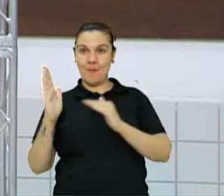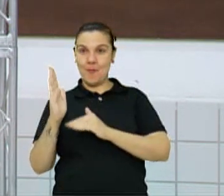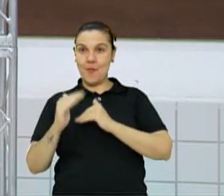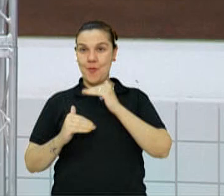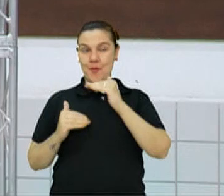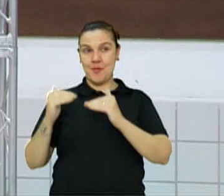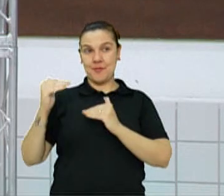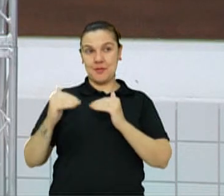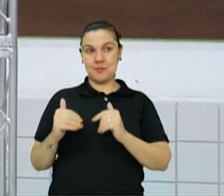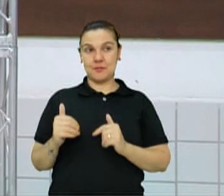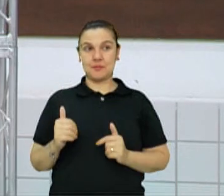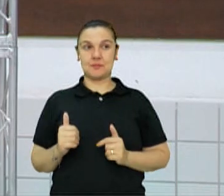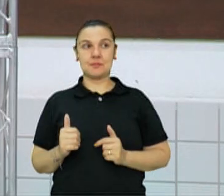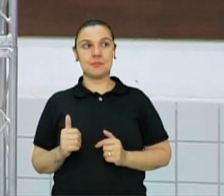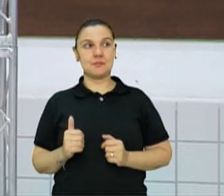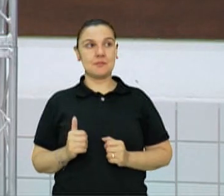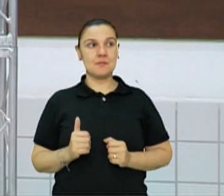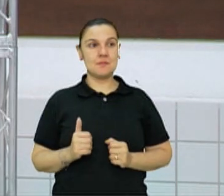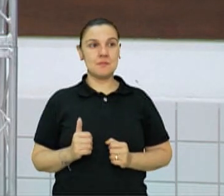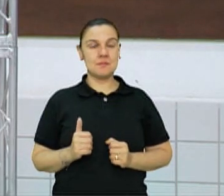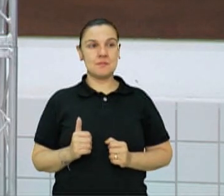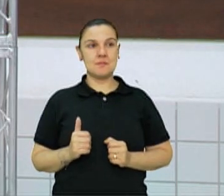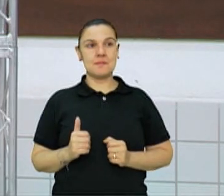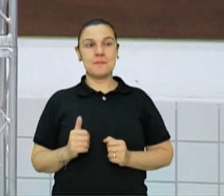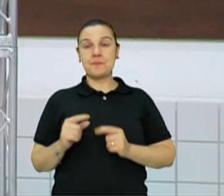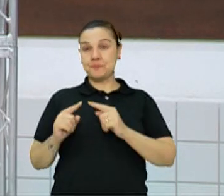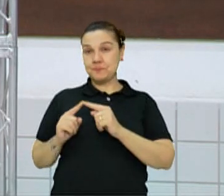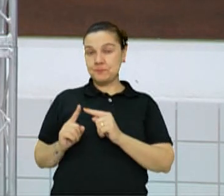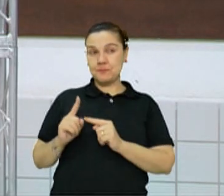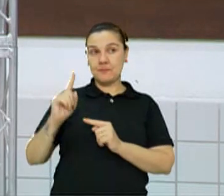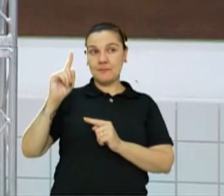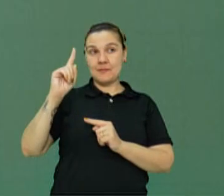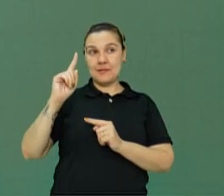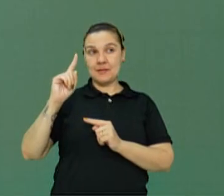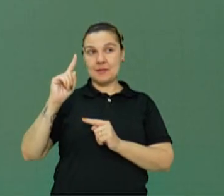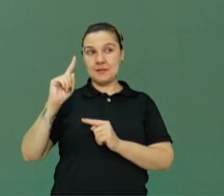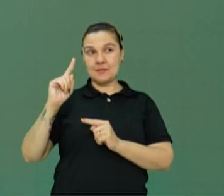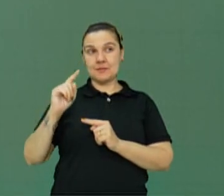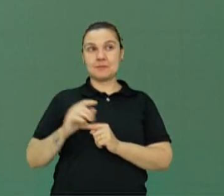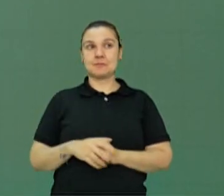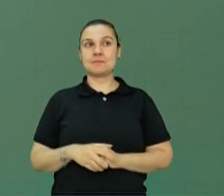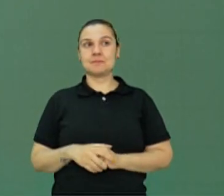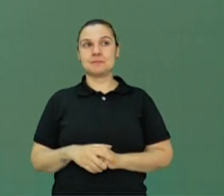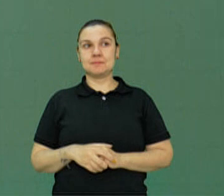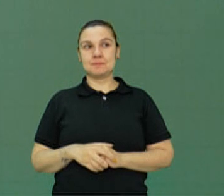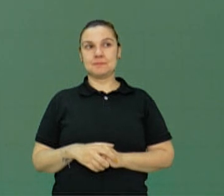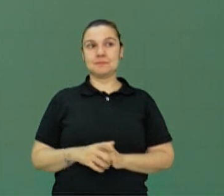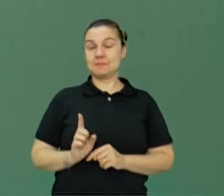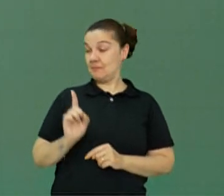evolutivo. O tempo eu analiso de baixo para cima numa flecha, que eu vou simbolizar aqui, ó.